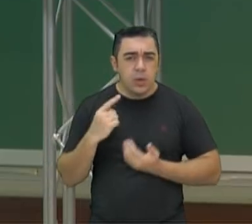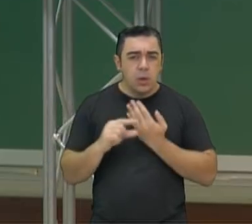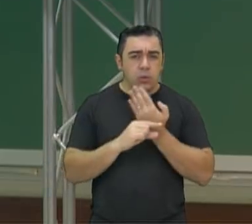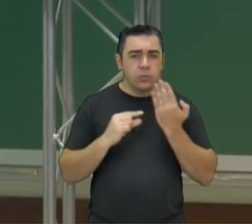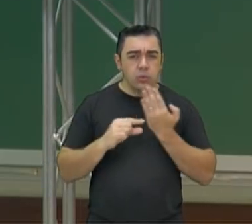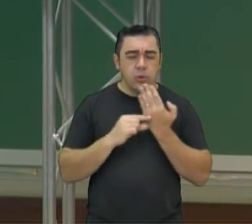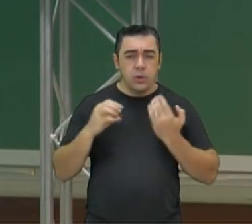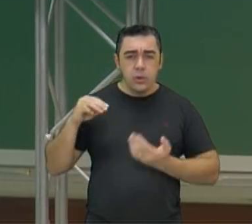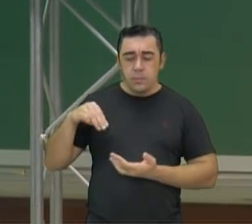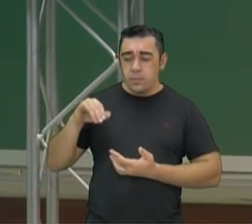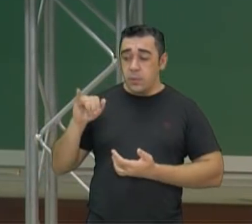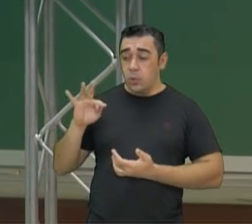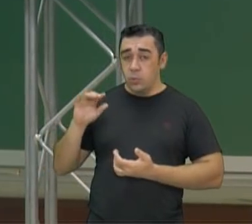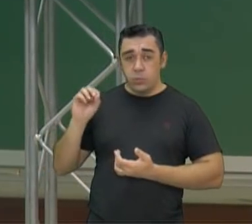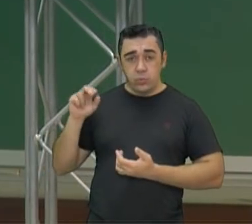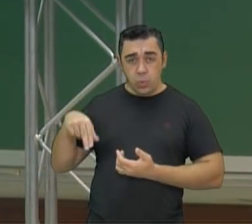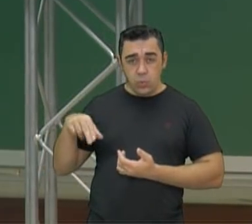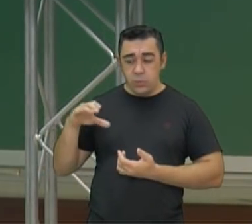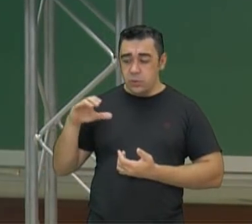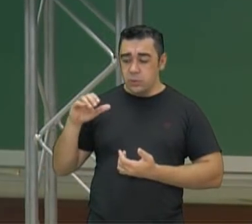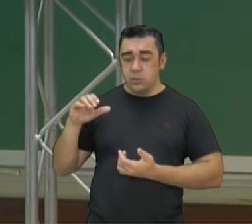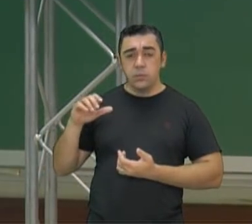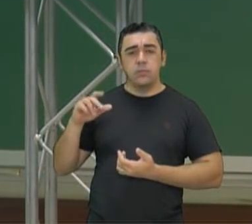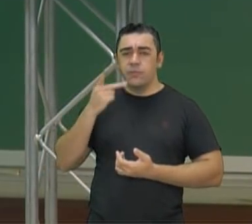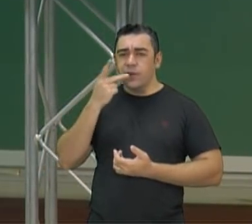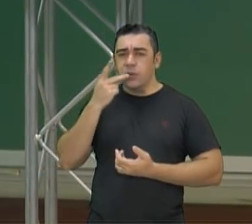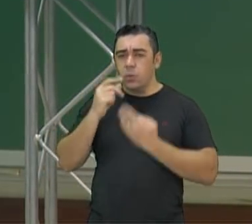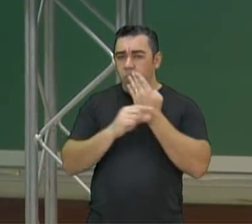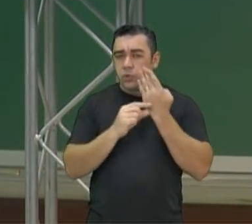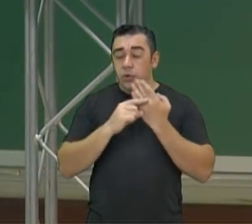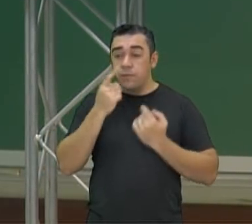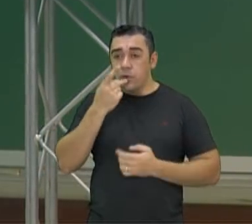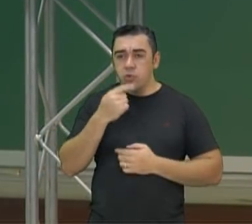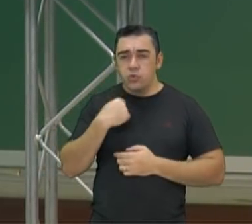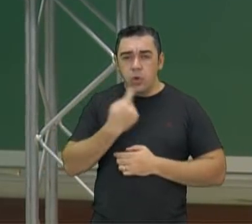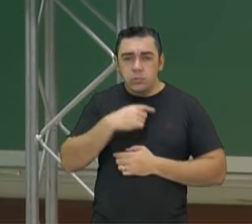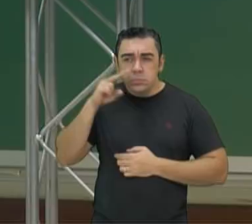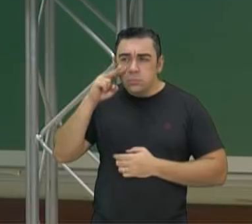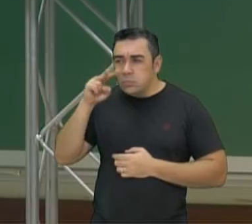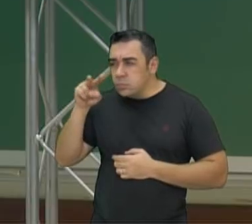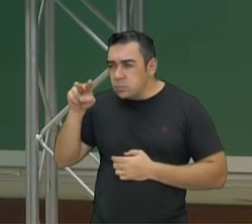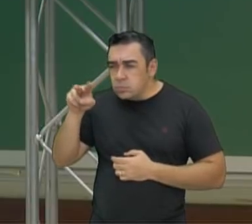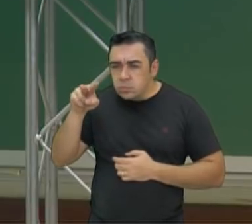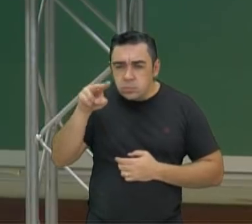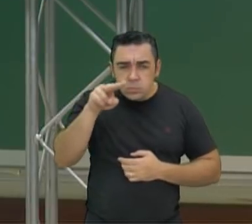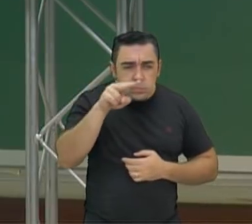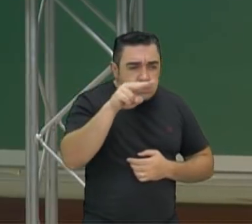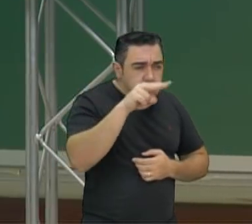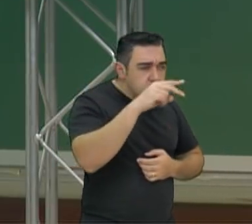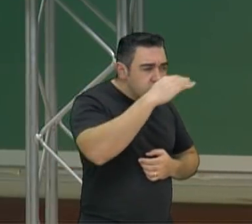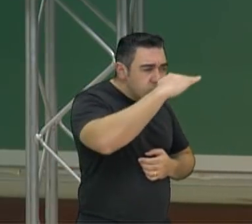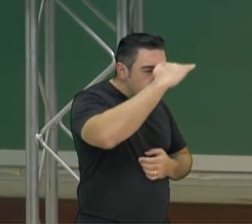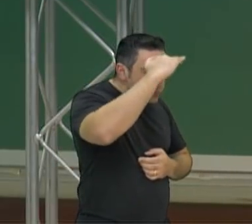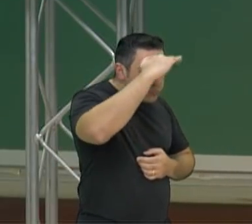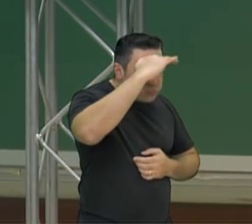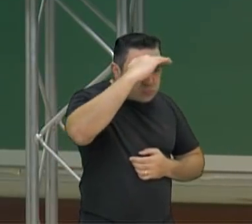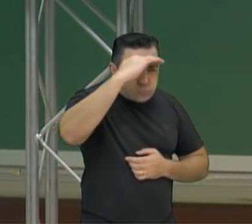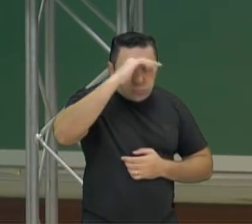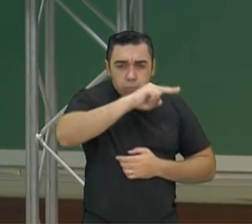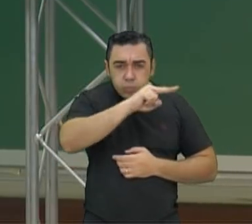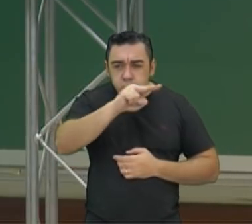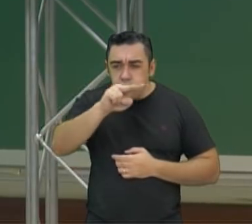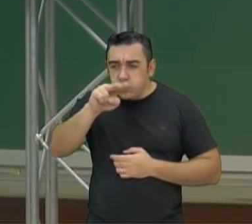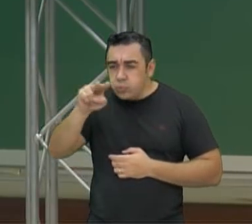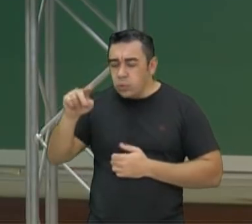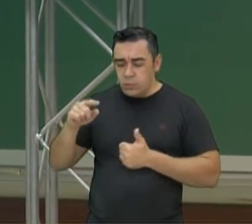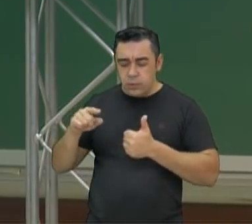os nossos olhos alcançam no horizonte, feitos não apenas de formas, mas também dos sons,